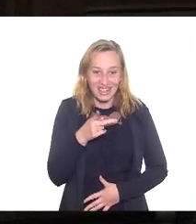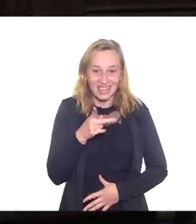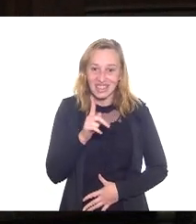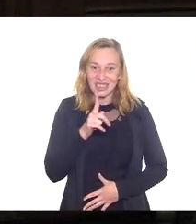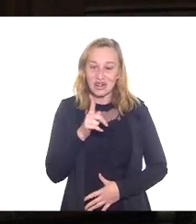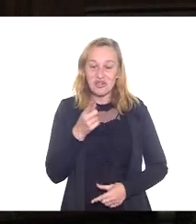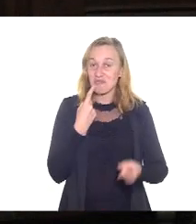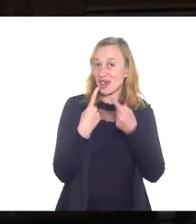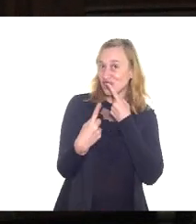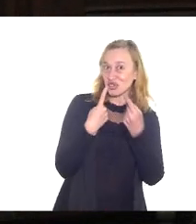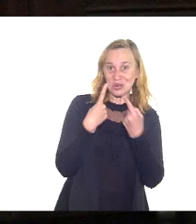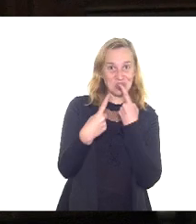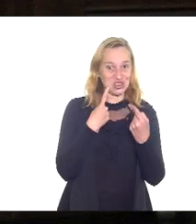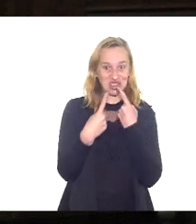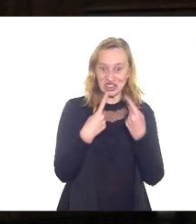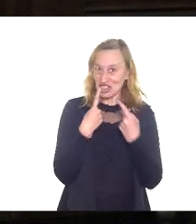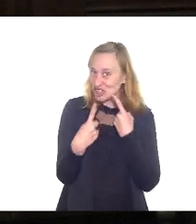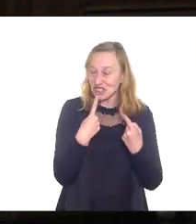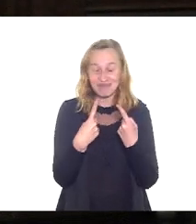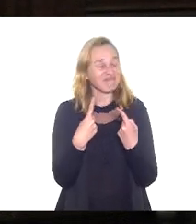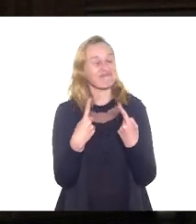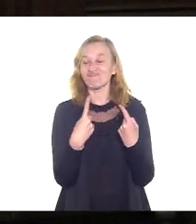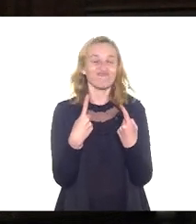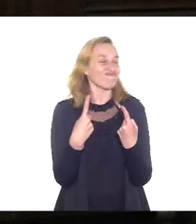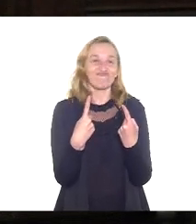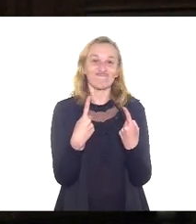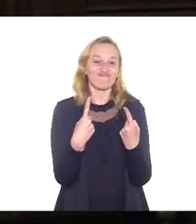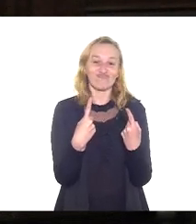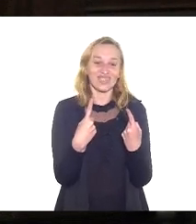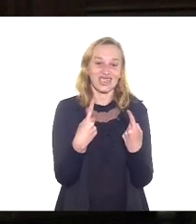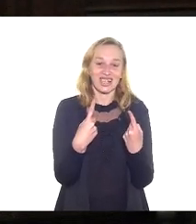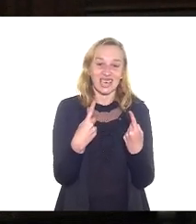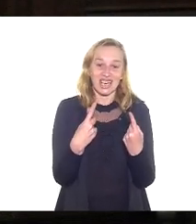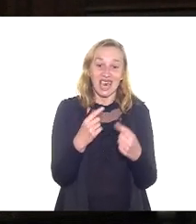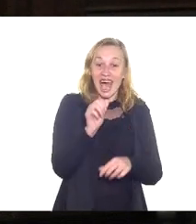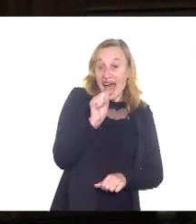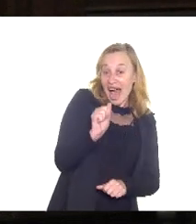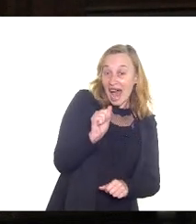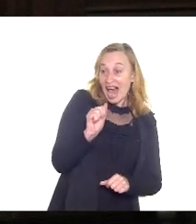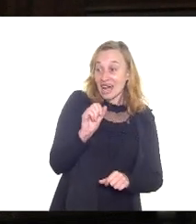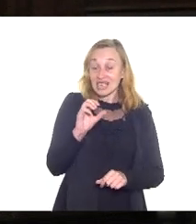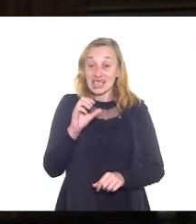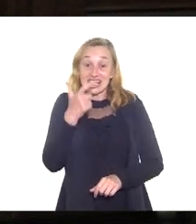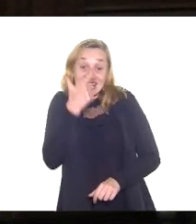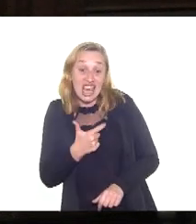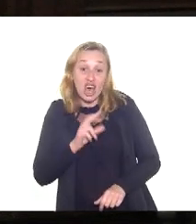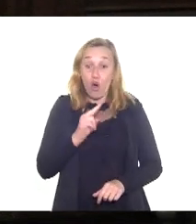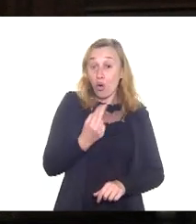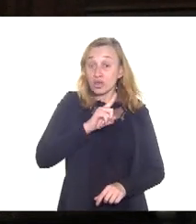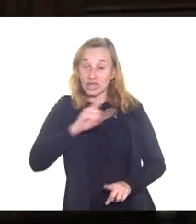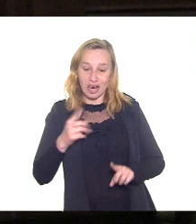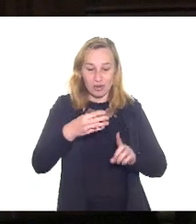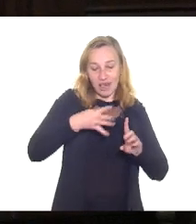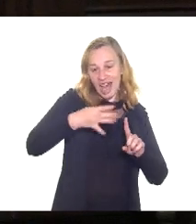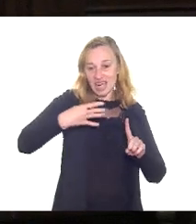para debater, para discutir sobre ser ou não ser